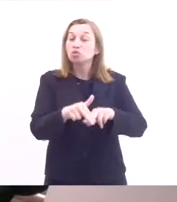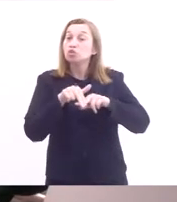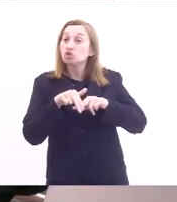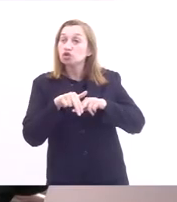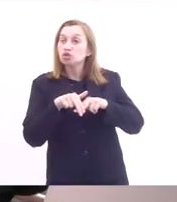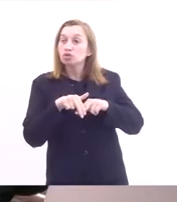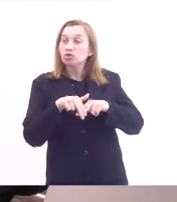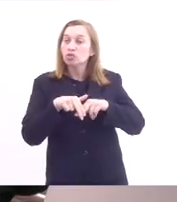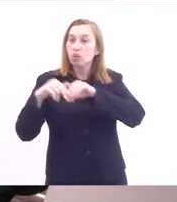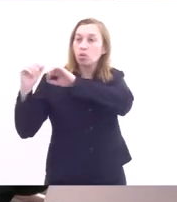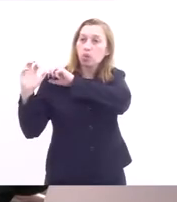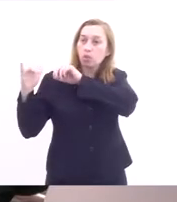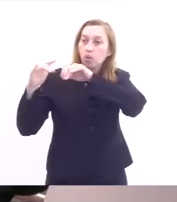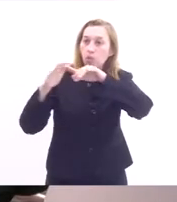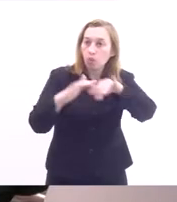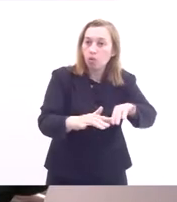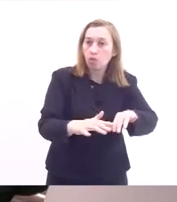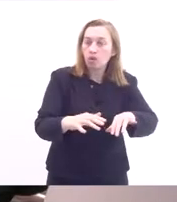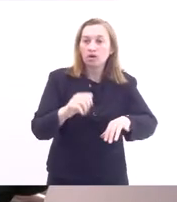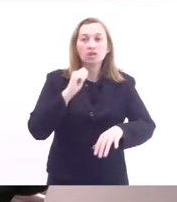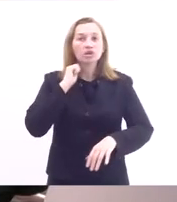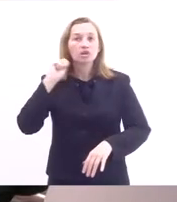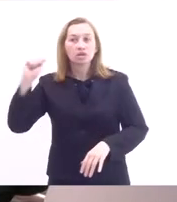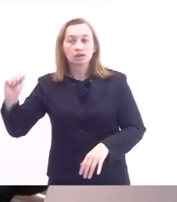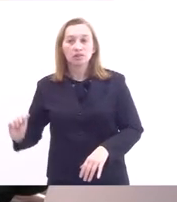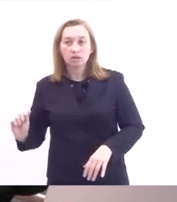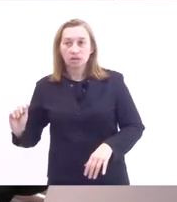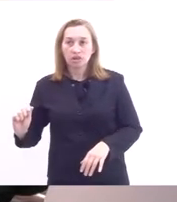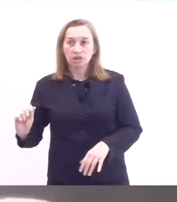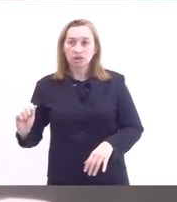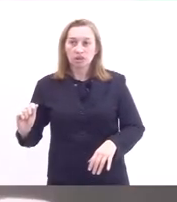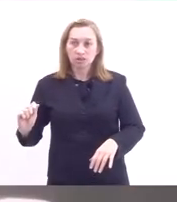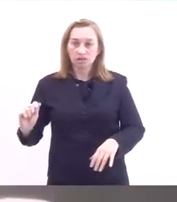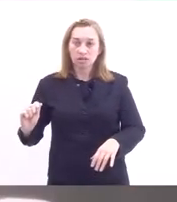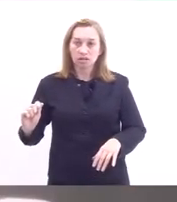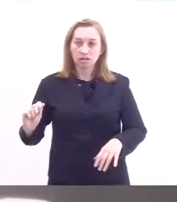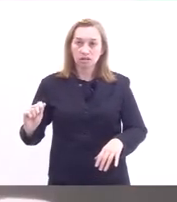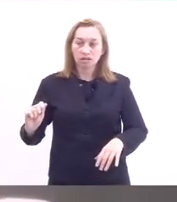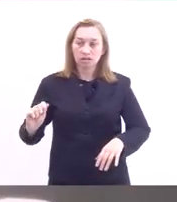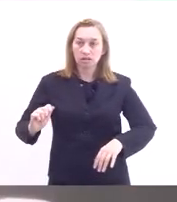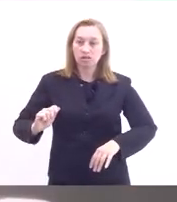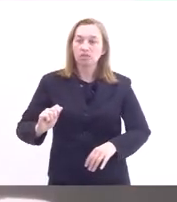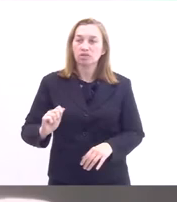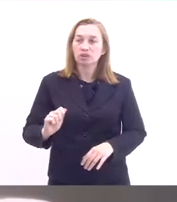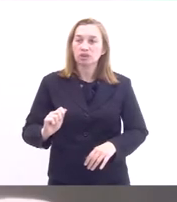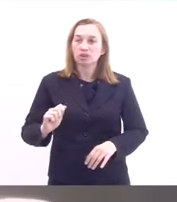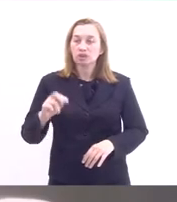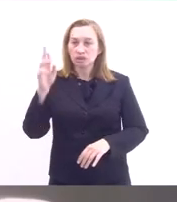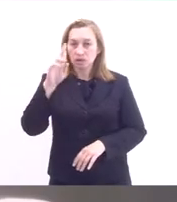invasão da Rússia à Ucrânia. É o fato internacional que gerou esse brutal